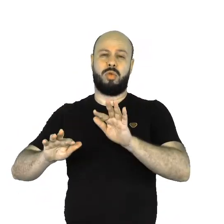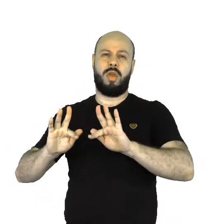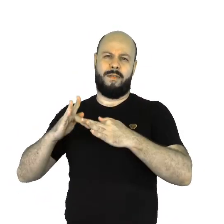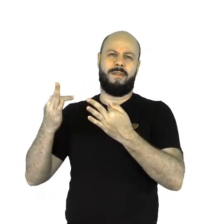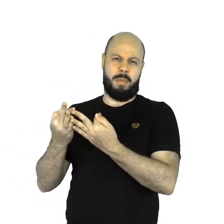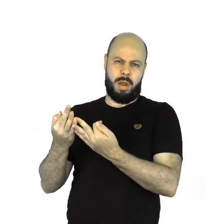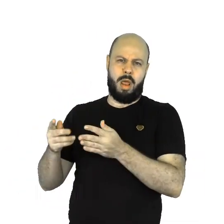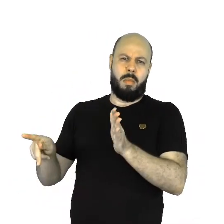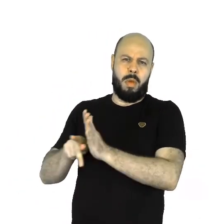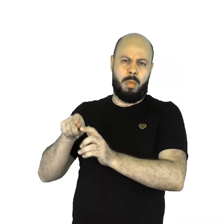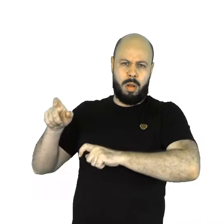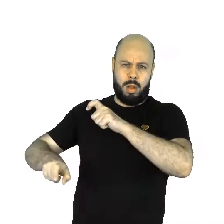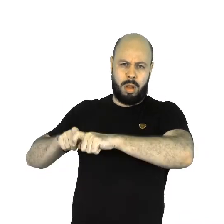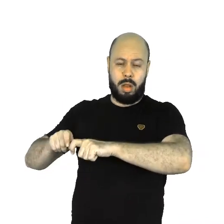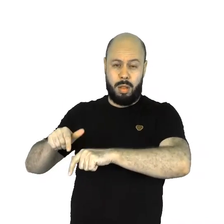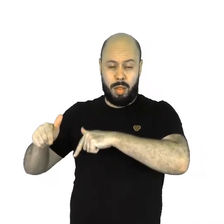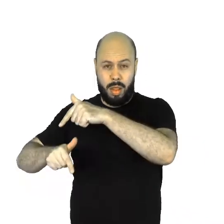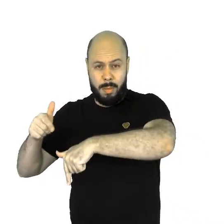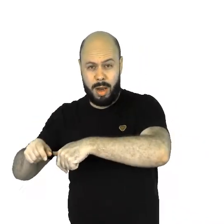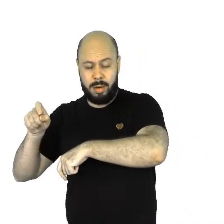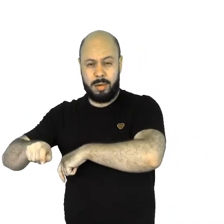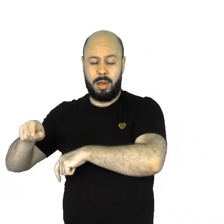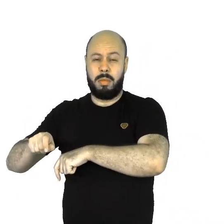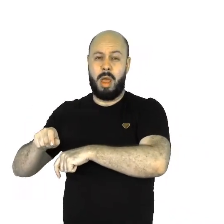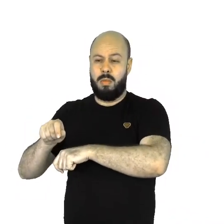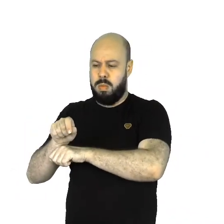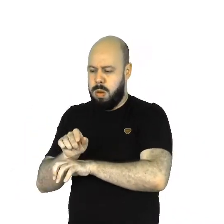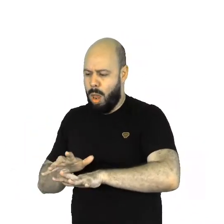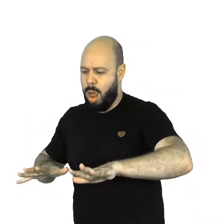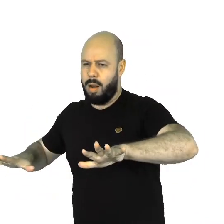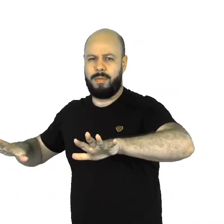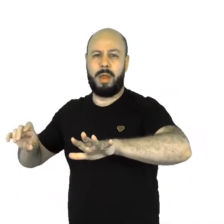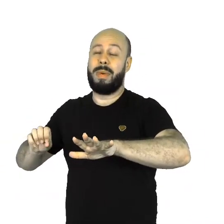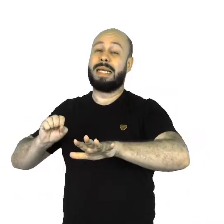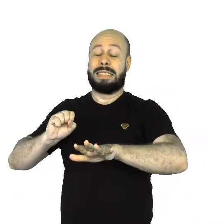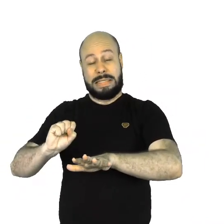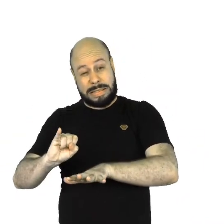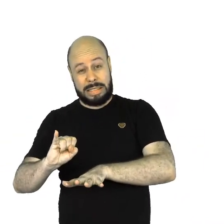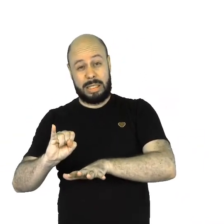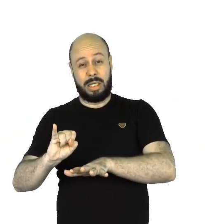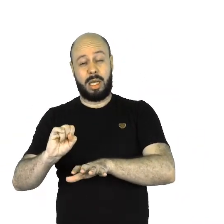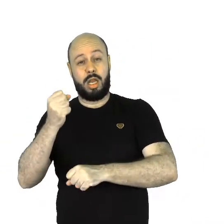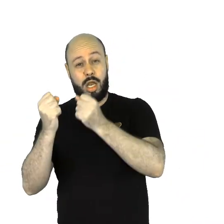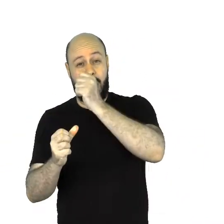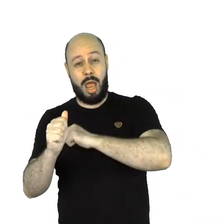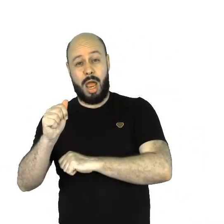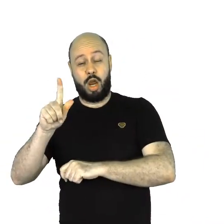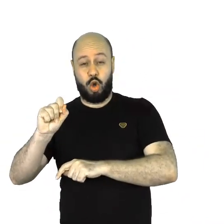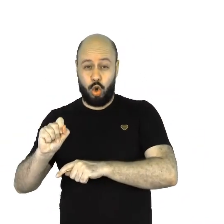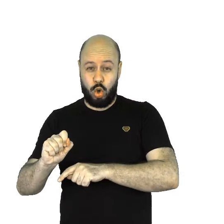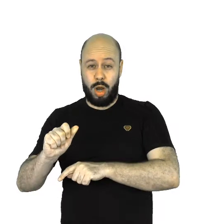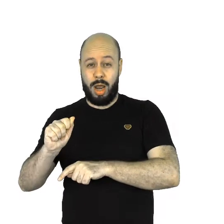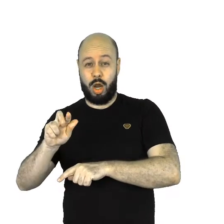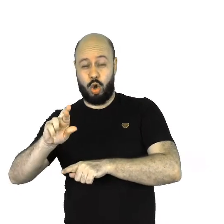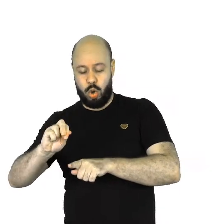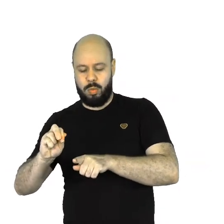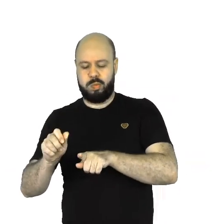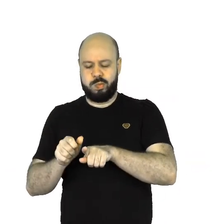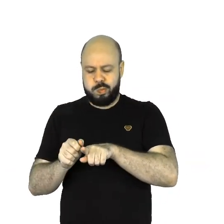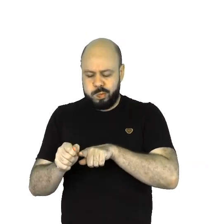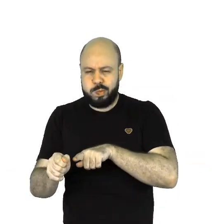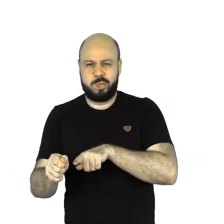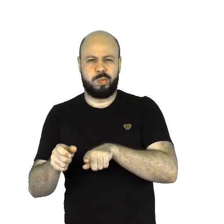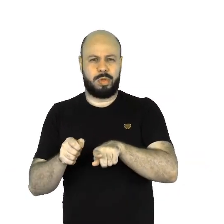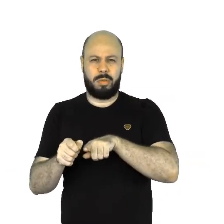ela não precisa de terrenos muito grandes. Agora, quando ela é do agronegócio, a soja ou